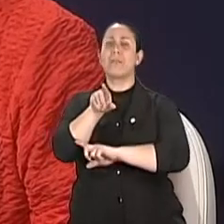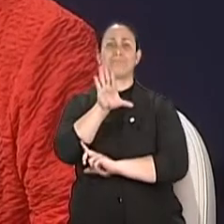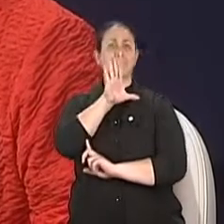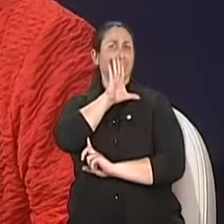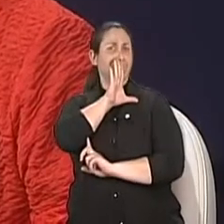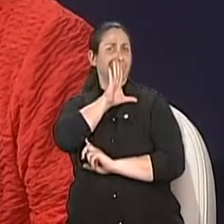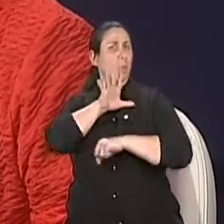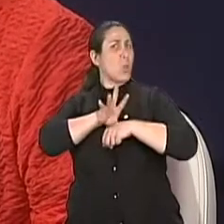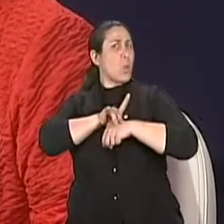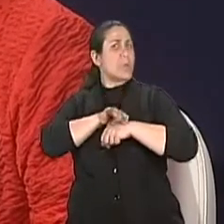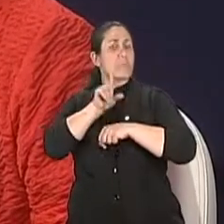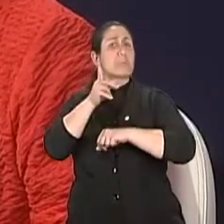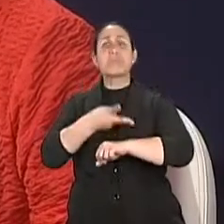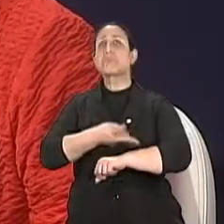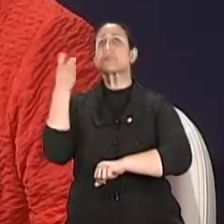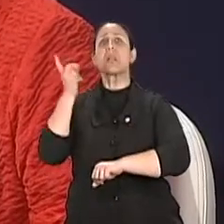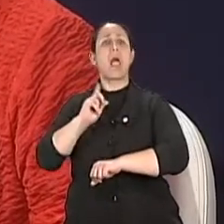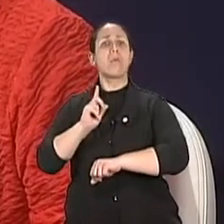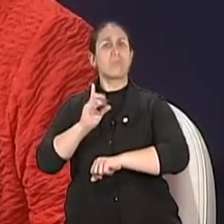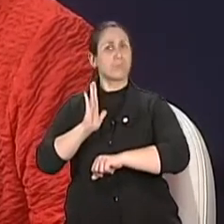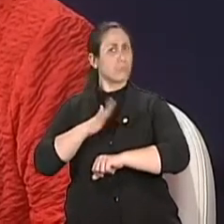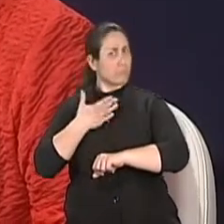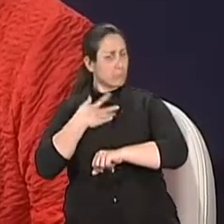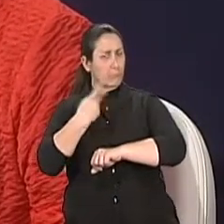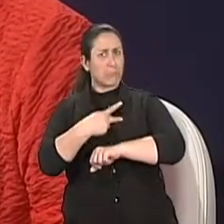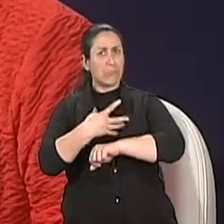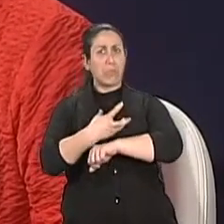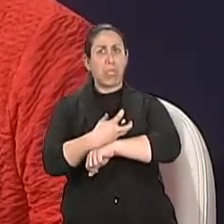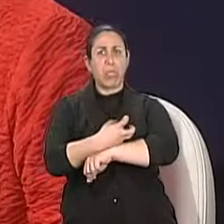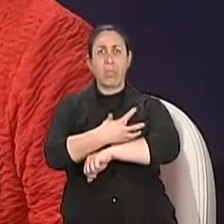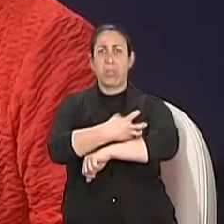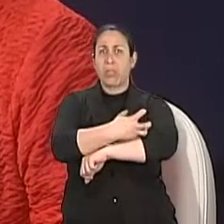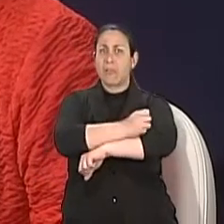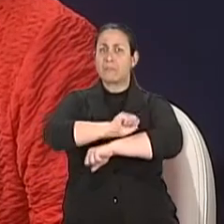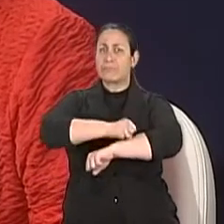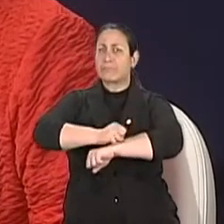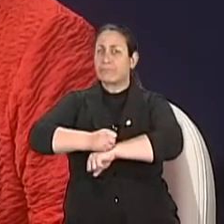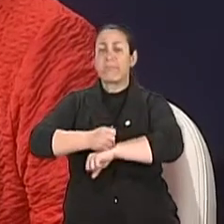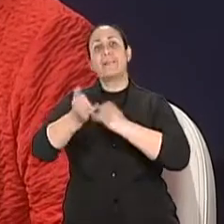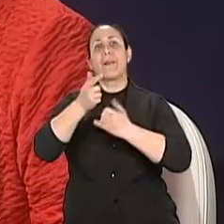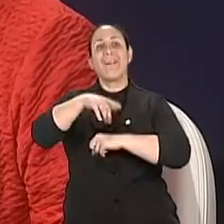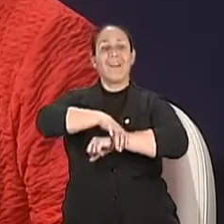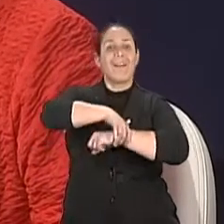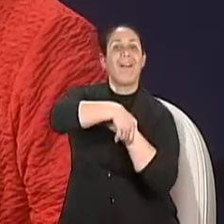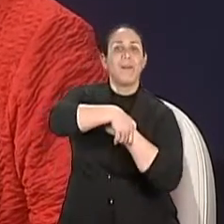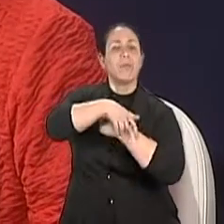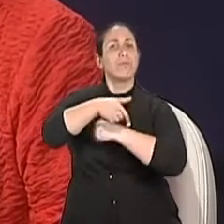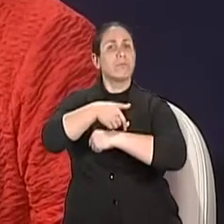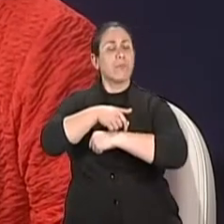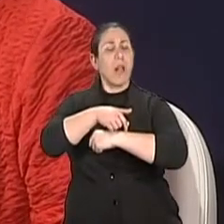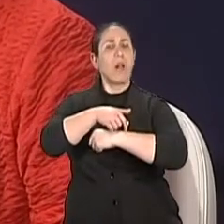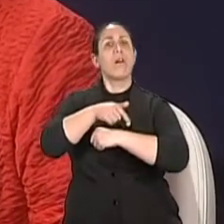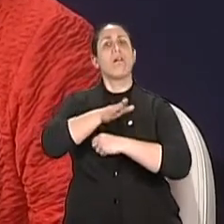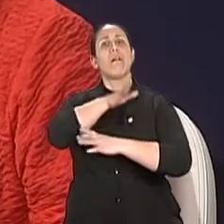silenciosa. Ela não dá sinal nenhum, né, muitas vezes. Só é descoberta quando ocorre uma queda, por exemplo, com fratura,